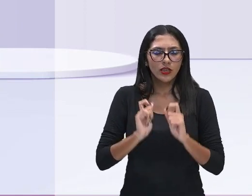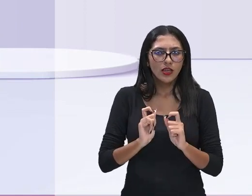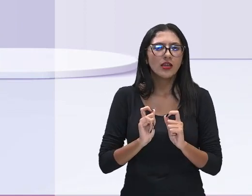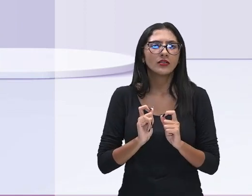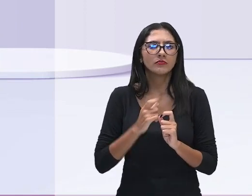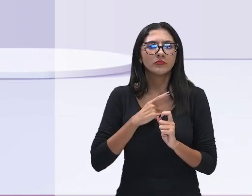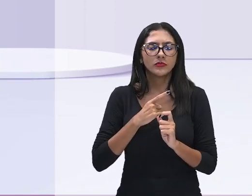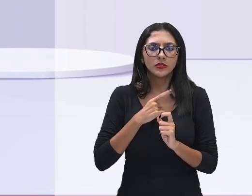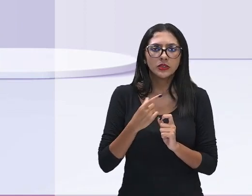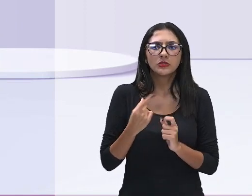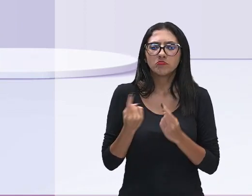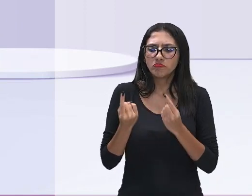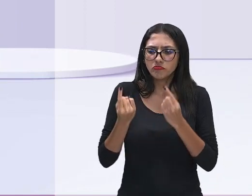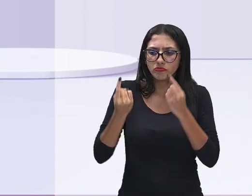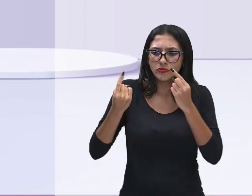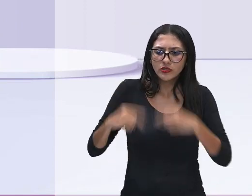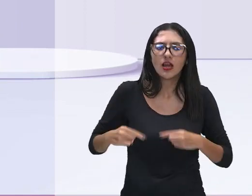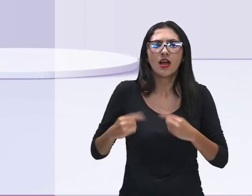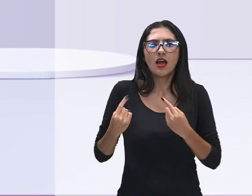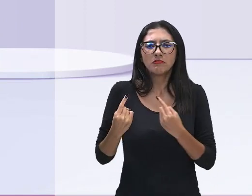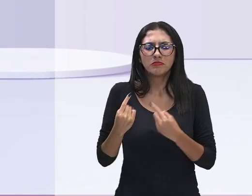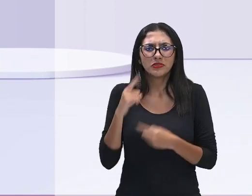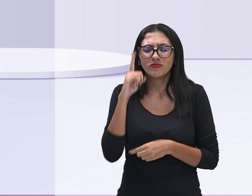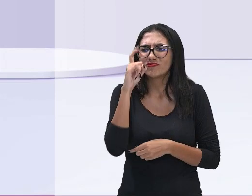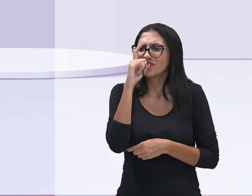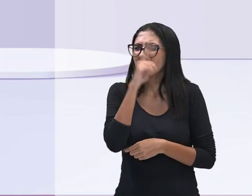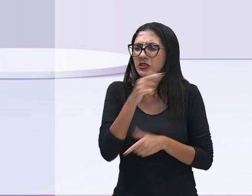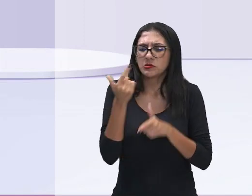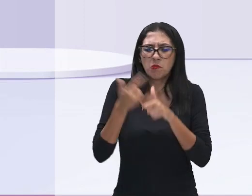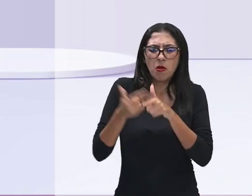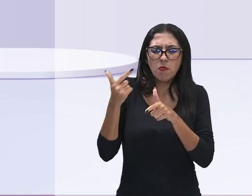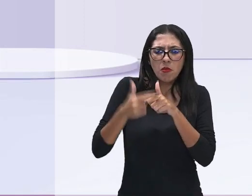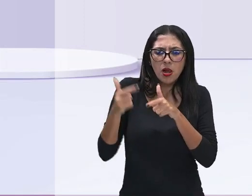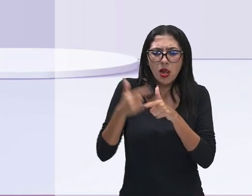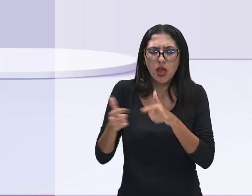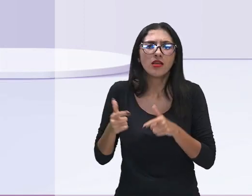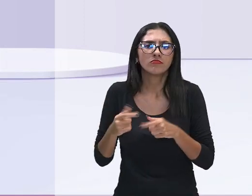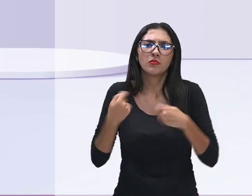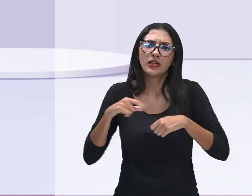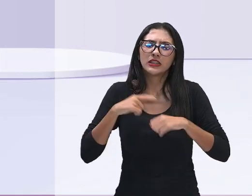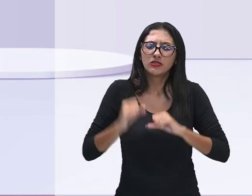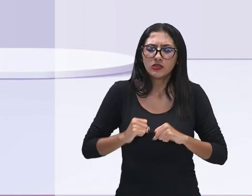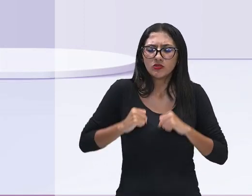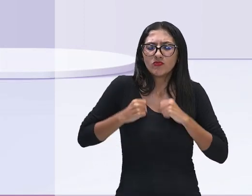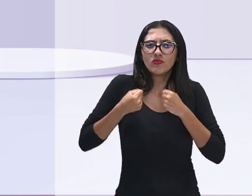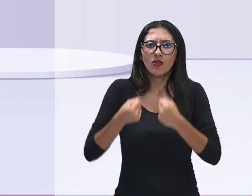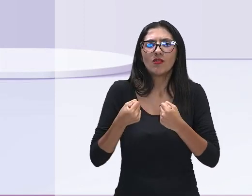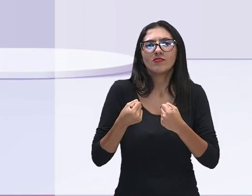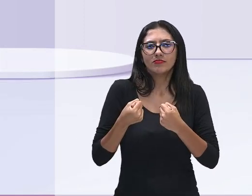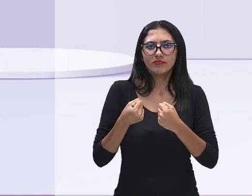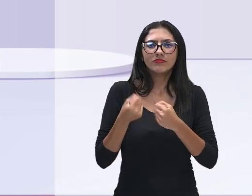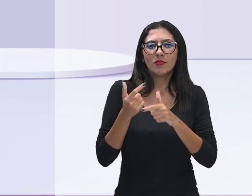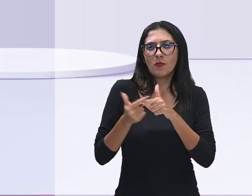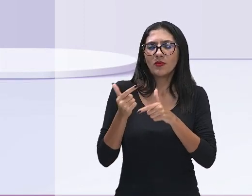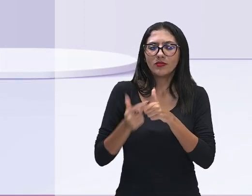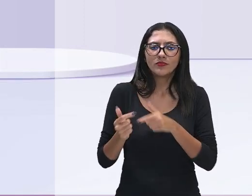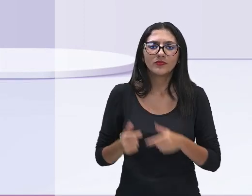para enfrentar os momentos difíceis e superar os obstáculos, tá?